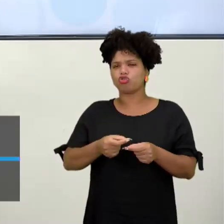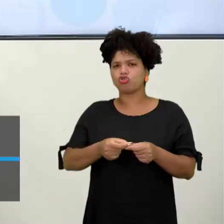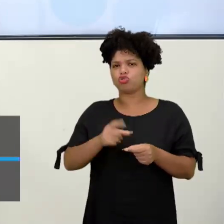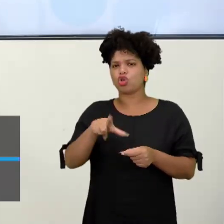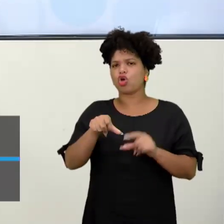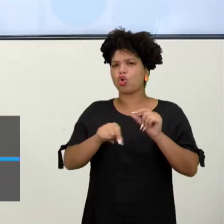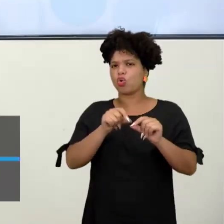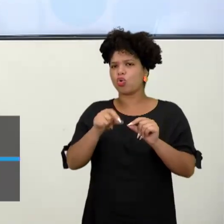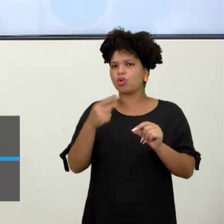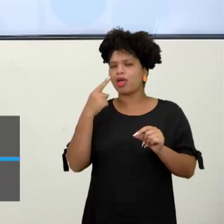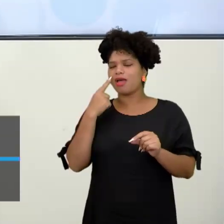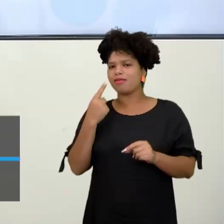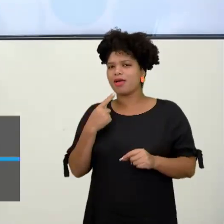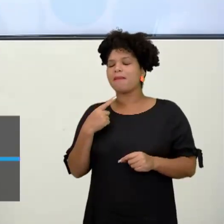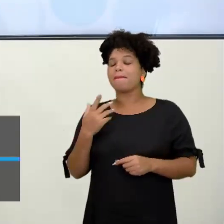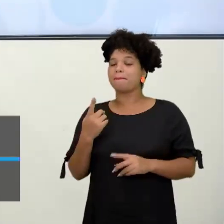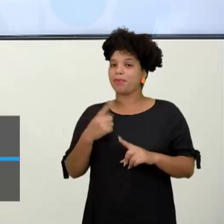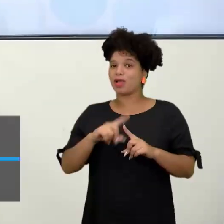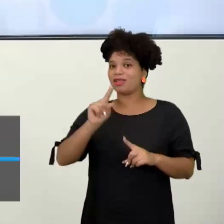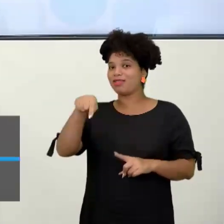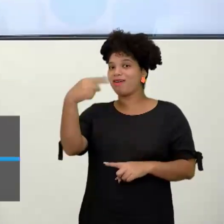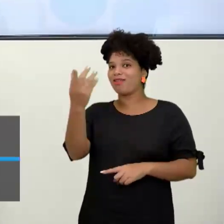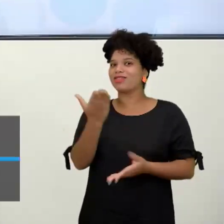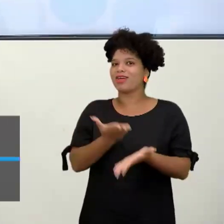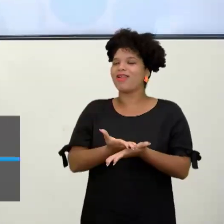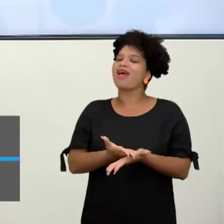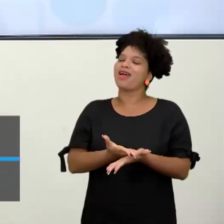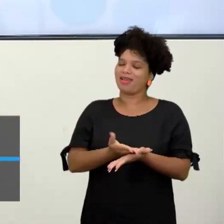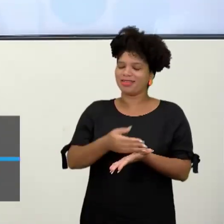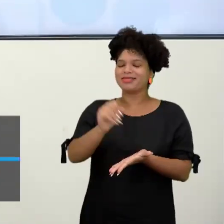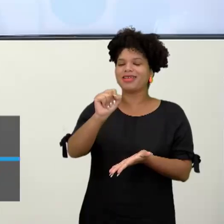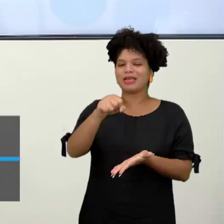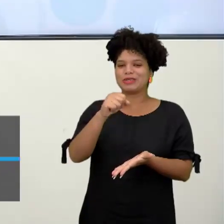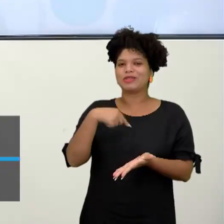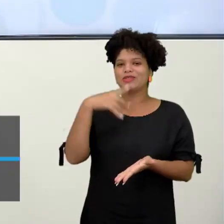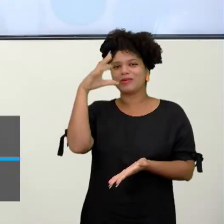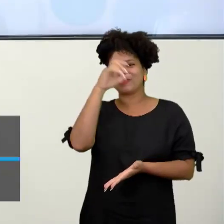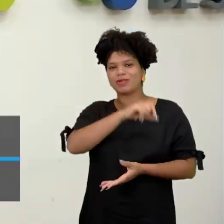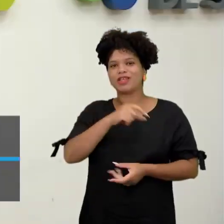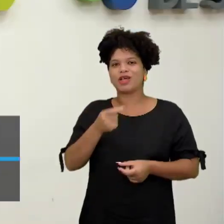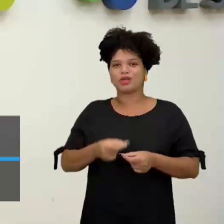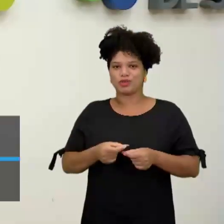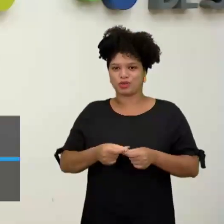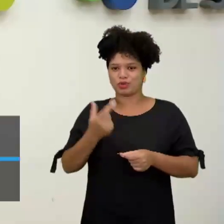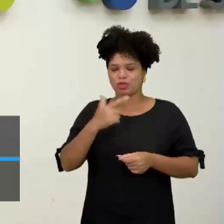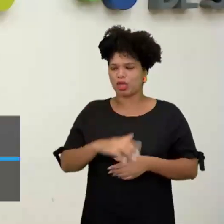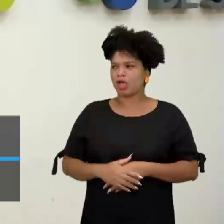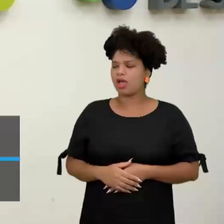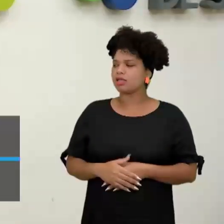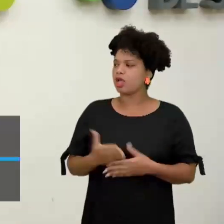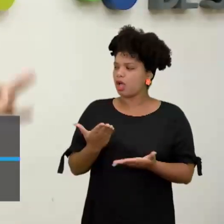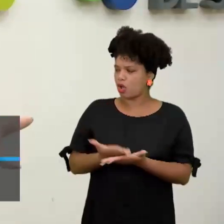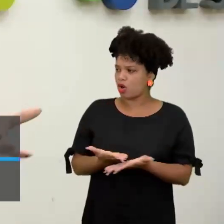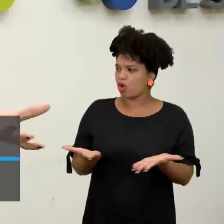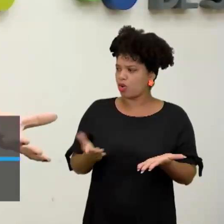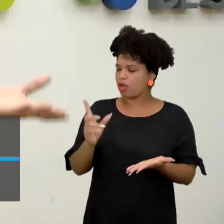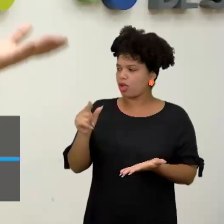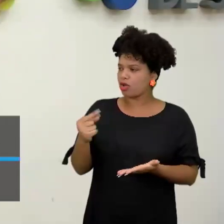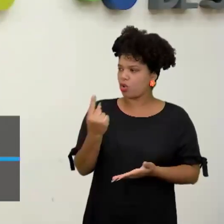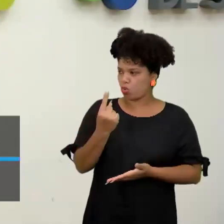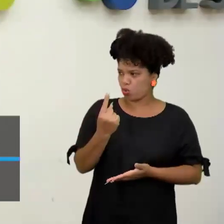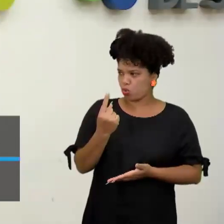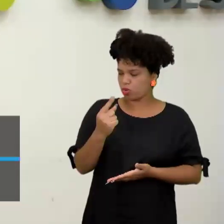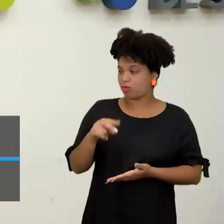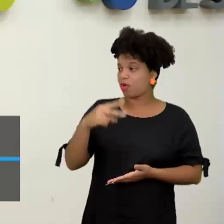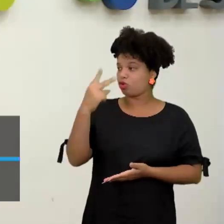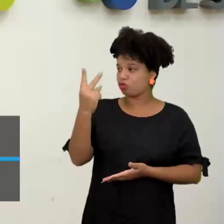todas as partes do Arduino, porque aí na próxima aula, aí sim a gente vai trabalhar com o Arduino. Então tá bom. Então você quer dizer que essa aula é a parte 1 e tem a